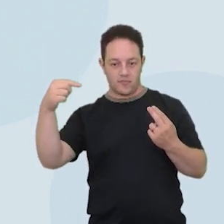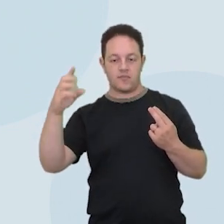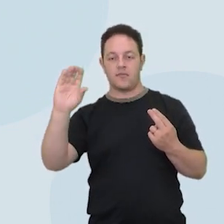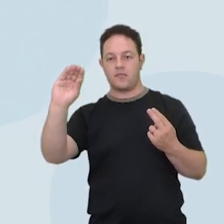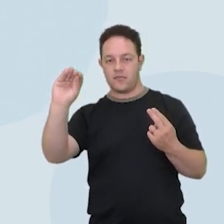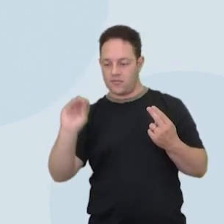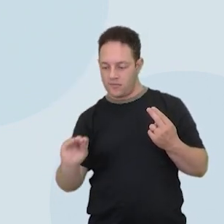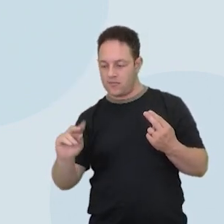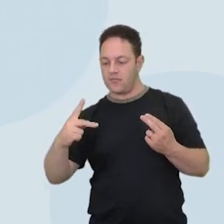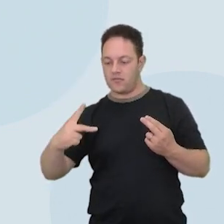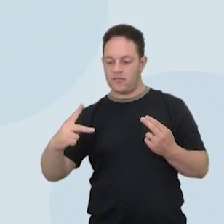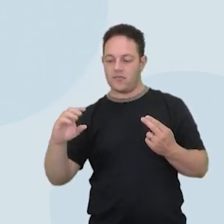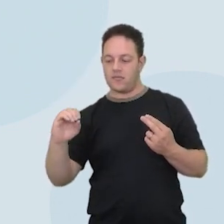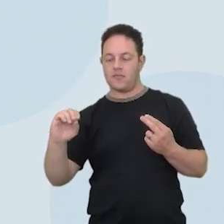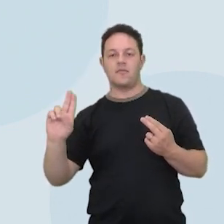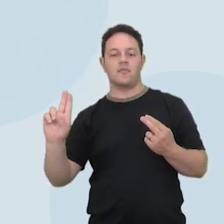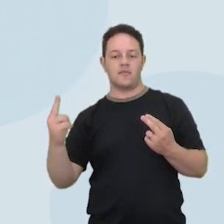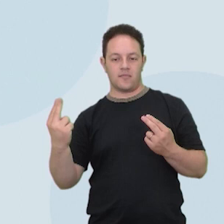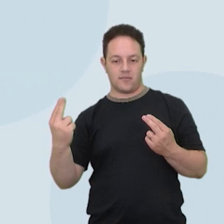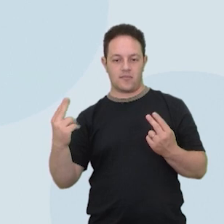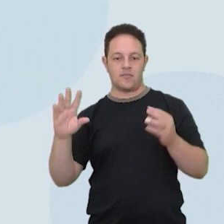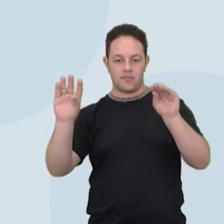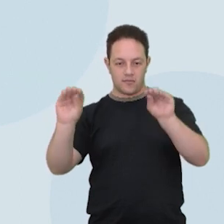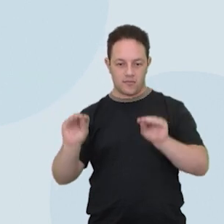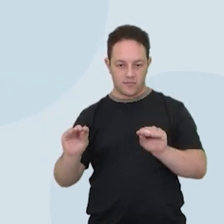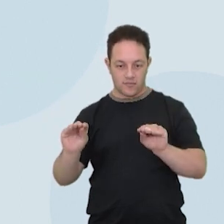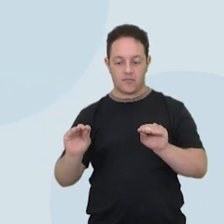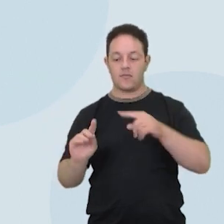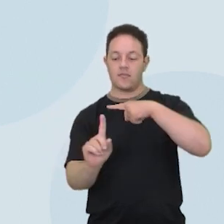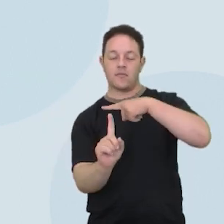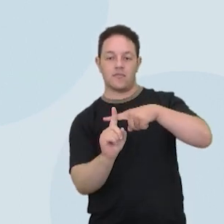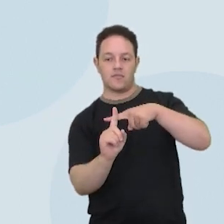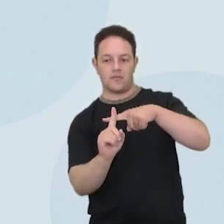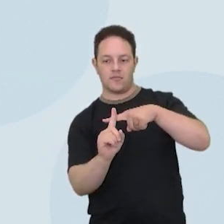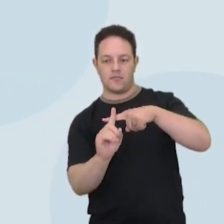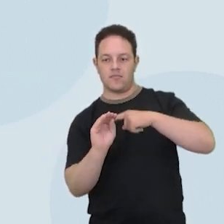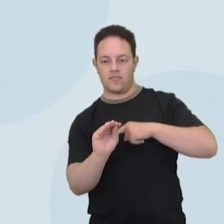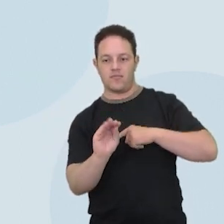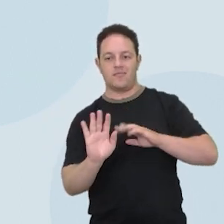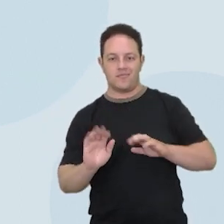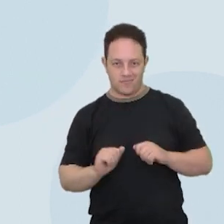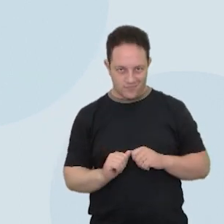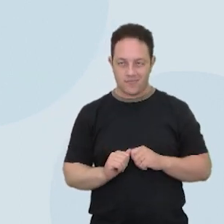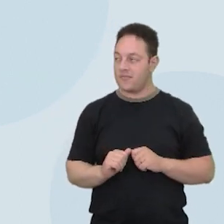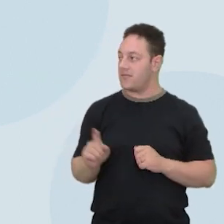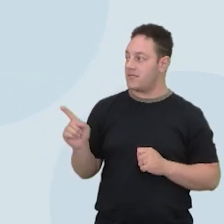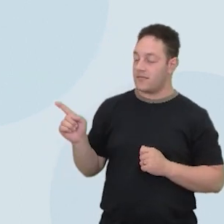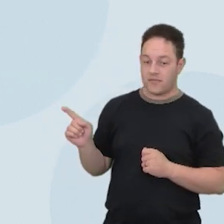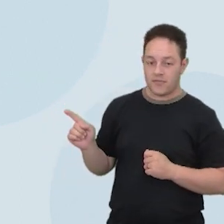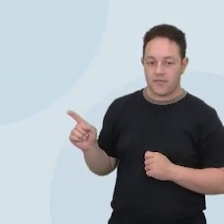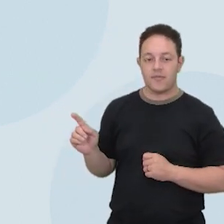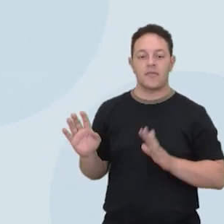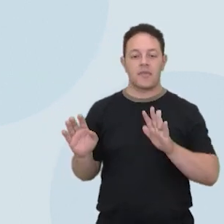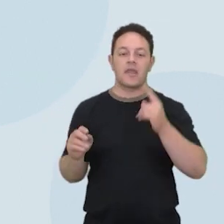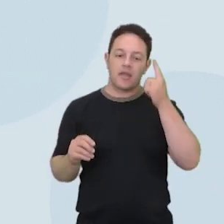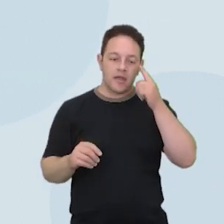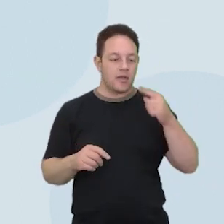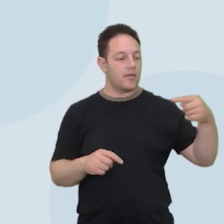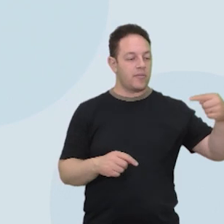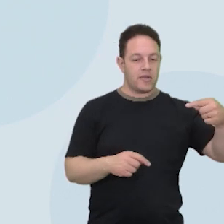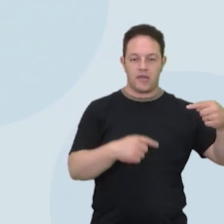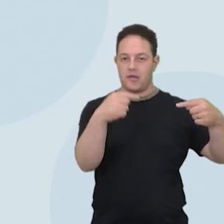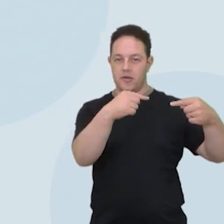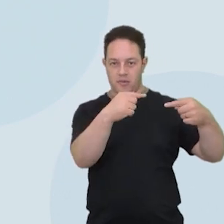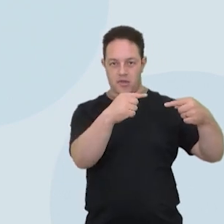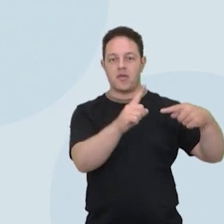POH. E aí a gente tem o mais da soma. E aí a gente resolvendo menos com menos dá mais,